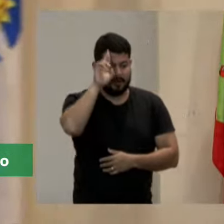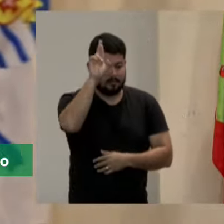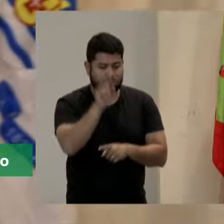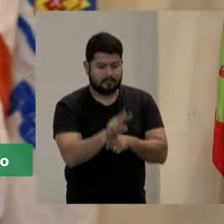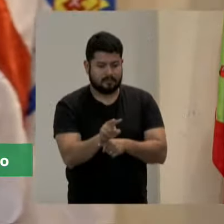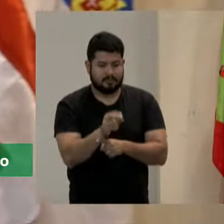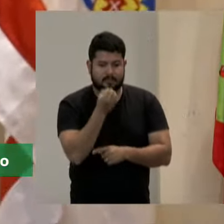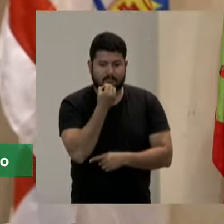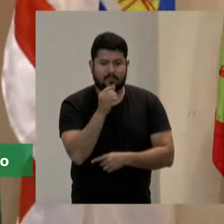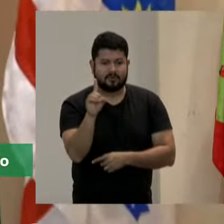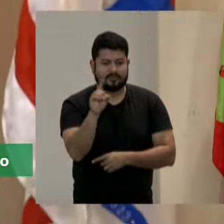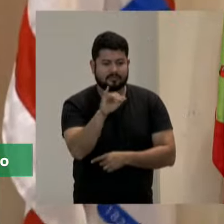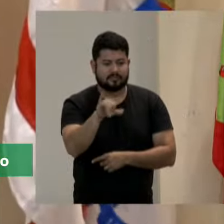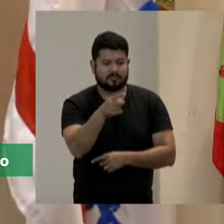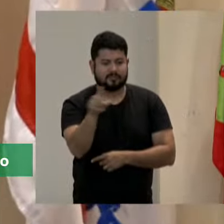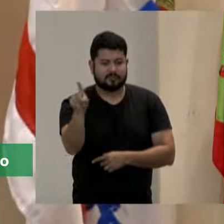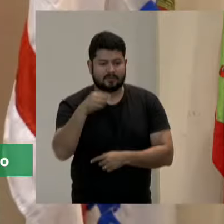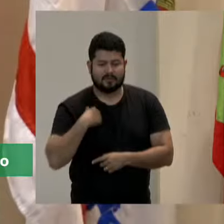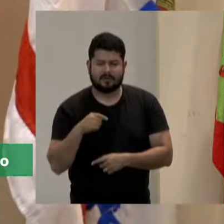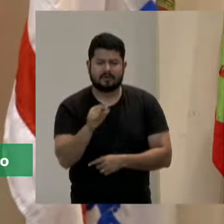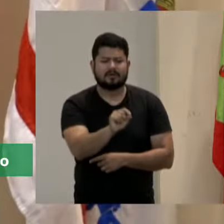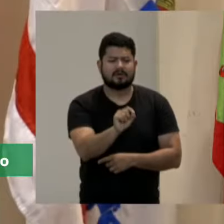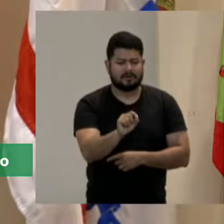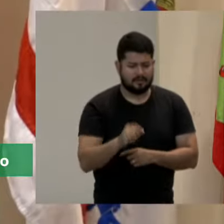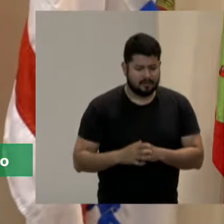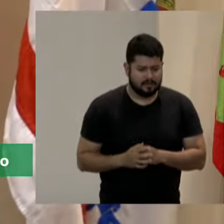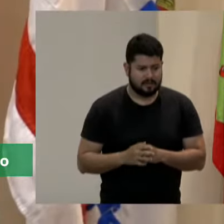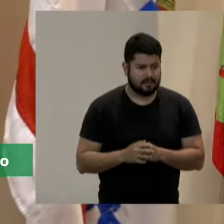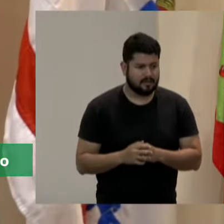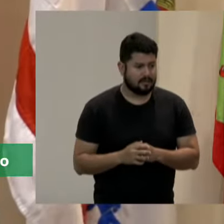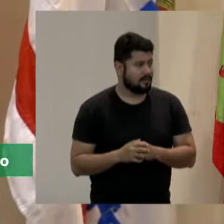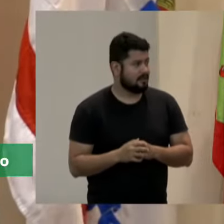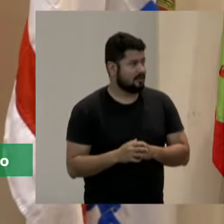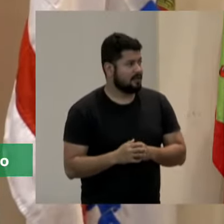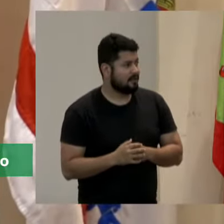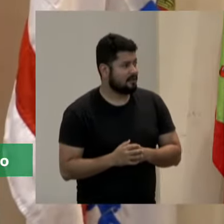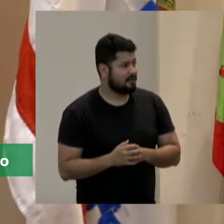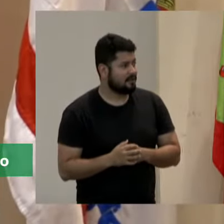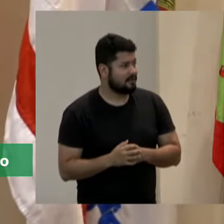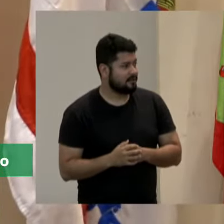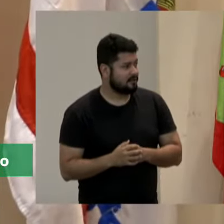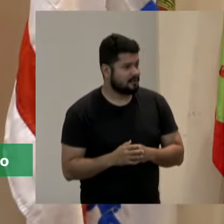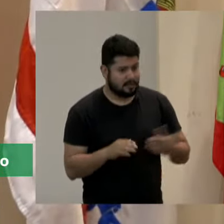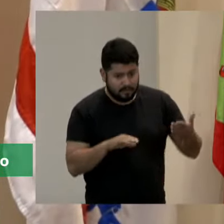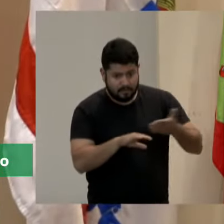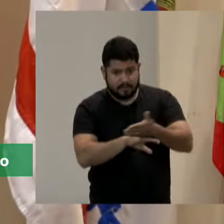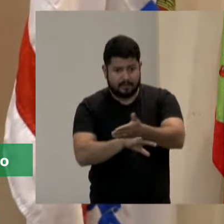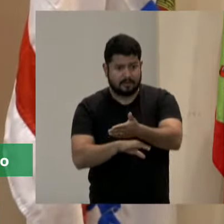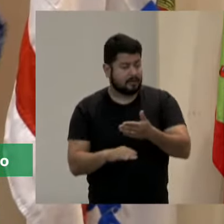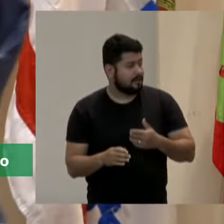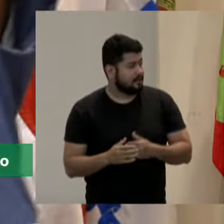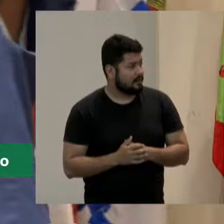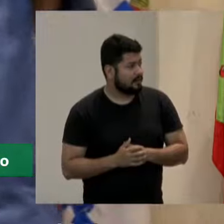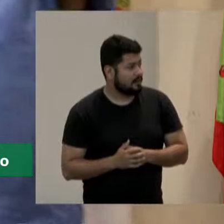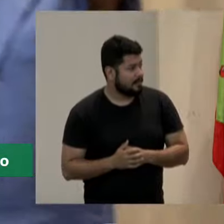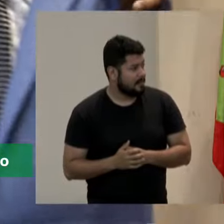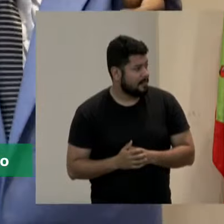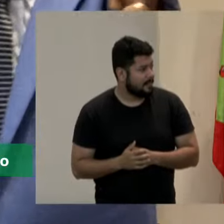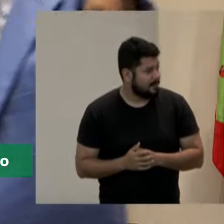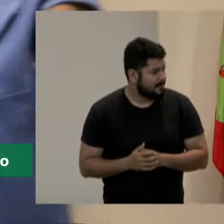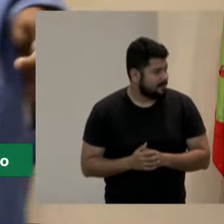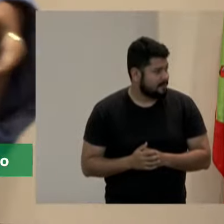seu João. Bom dia. O que você quer? Ele me perguntou. Foi assim, um remédio, né? Não, estou brincando. Foi assim, ó, seu